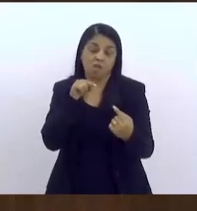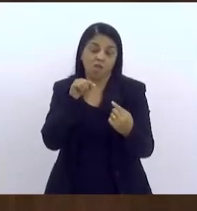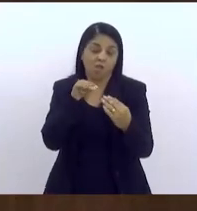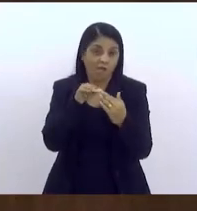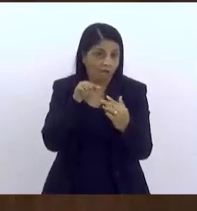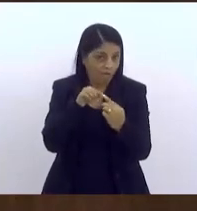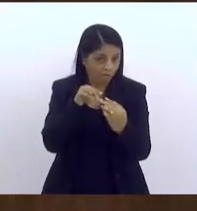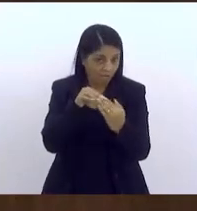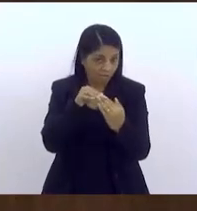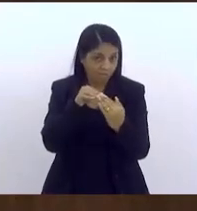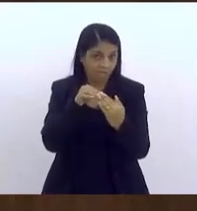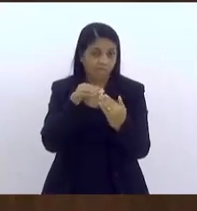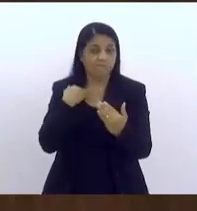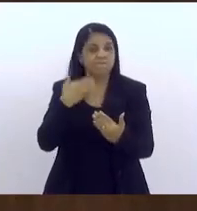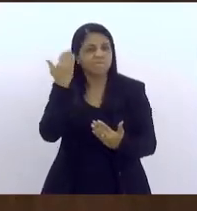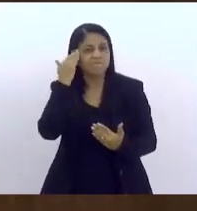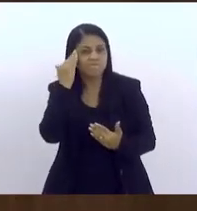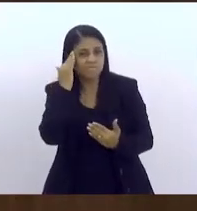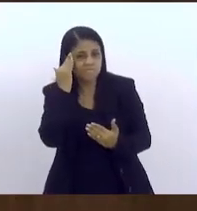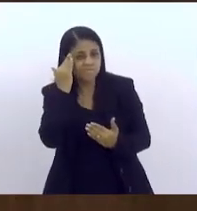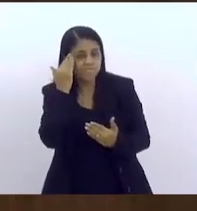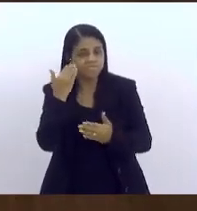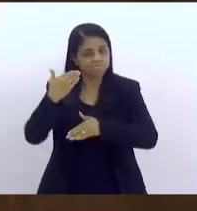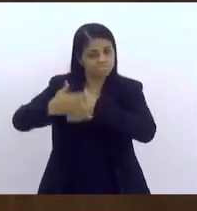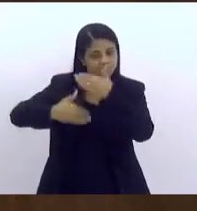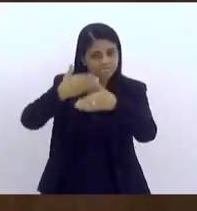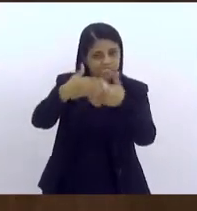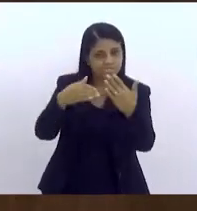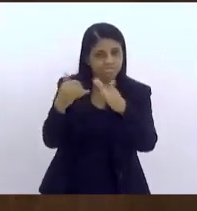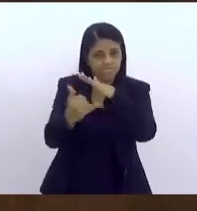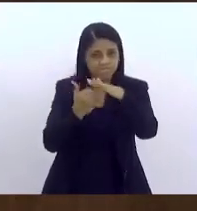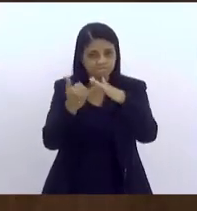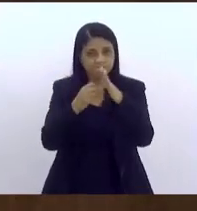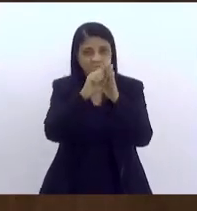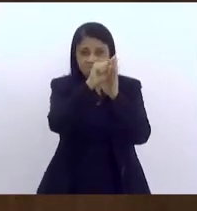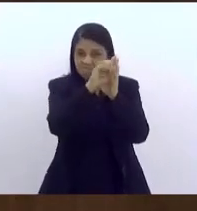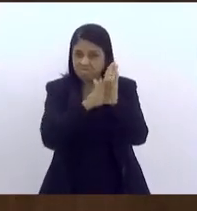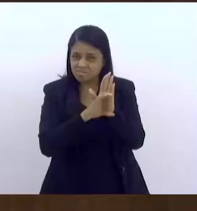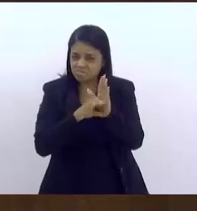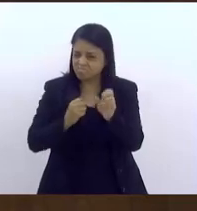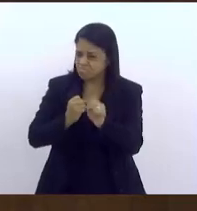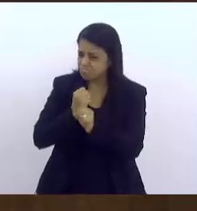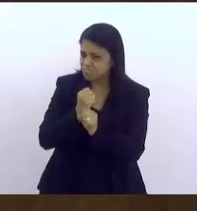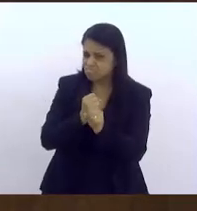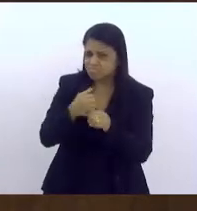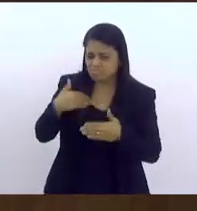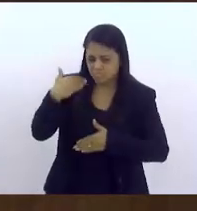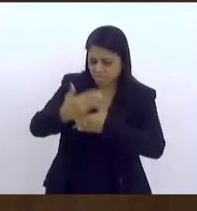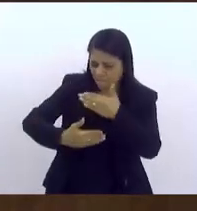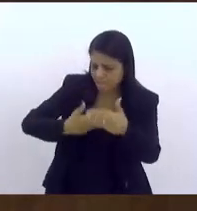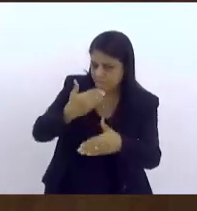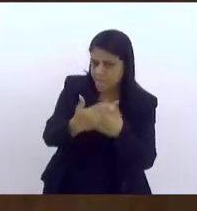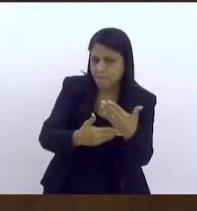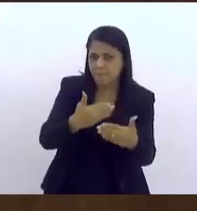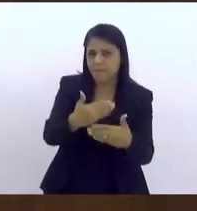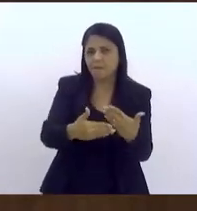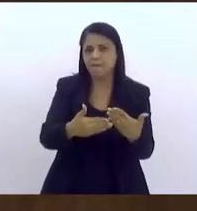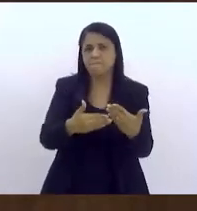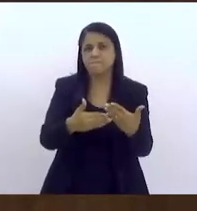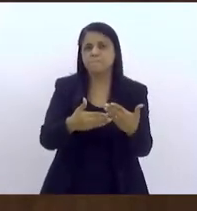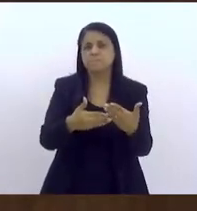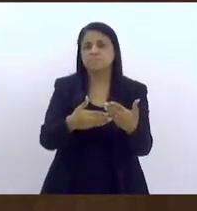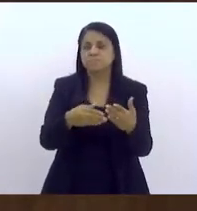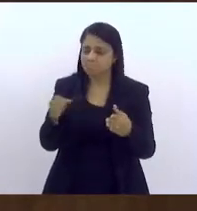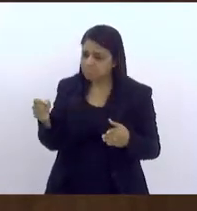buscar avançar esta instituição de séculos de existência e que precisa ainda é se colocar